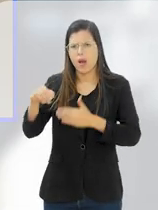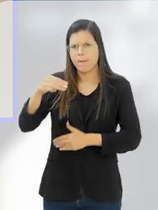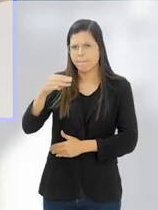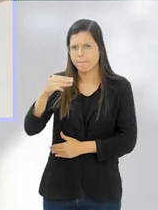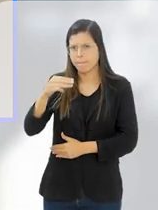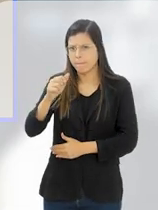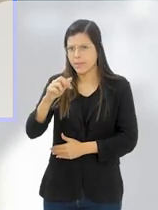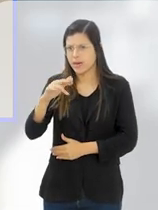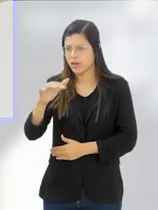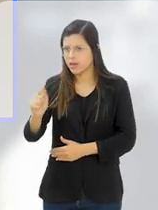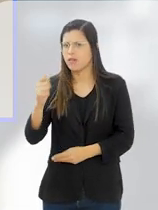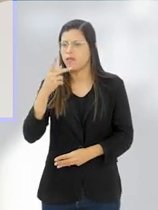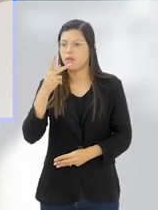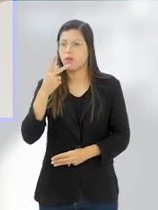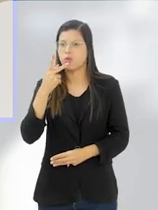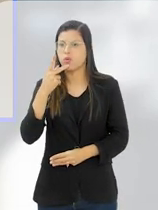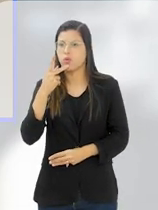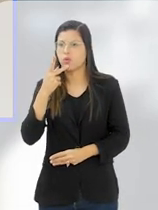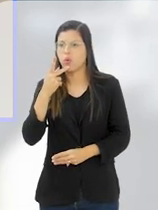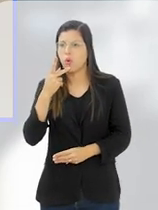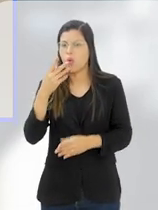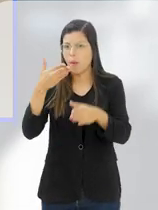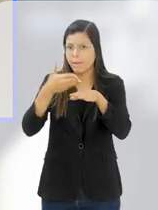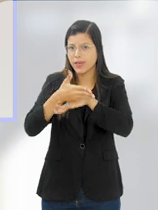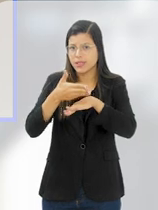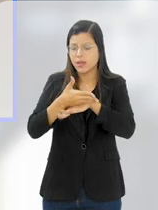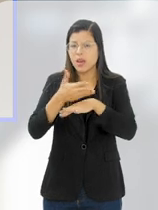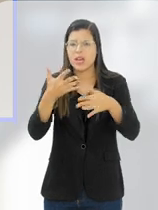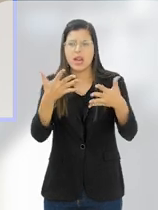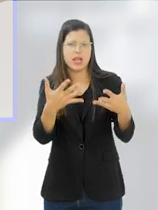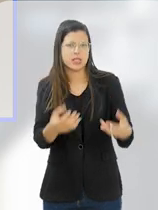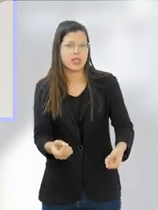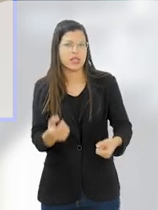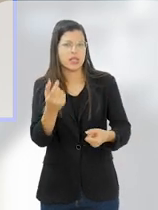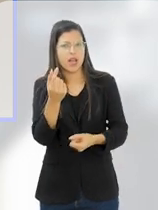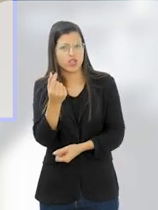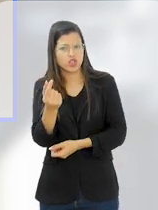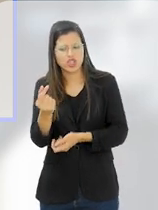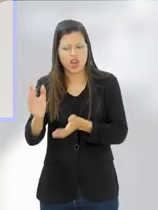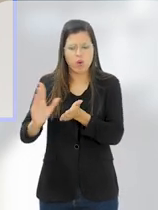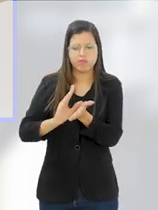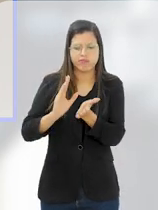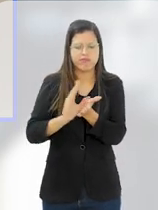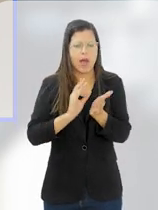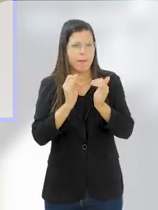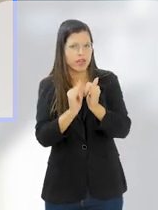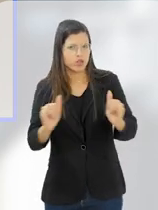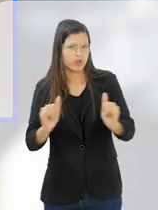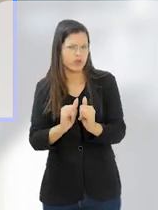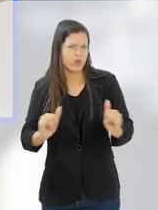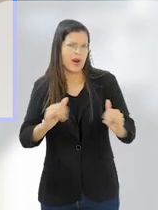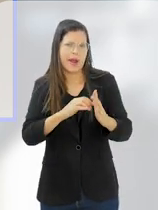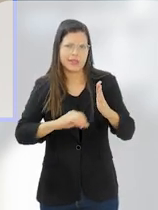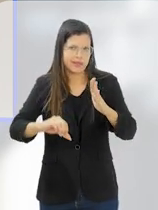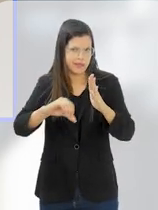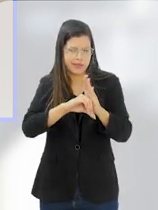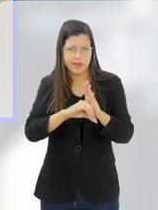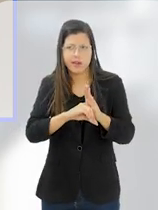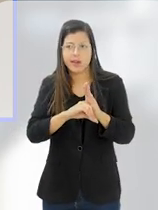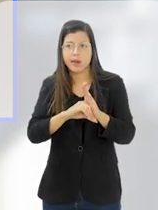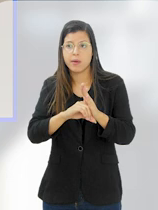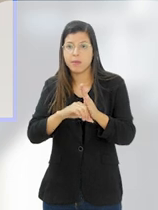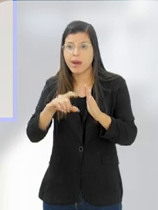muito bem, com a não só a anuência, a participação delas em aceitar dinheiro para difundir esses crimes para o maior número de pessoas